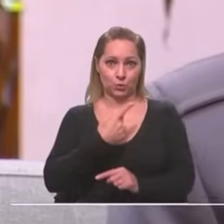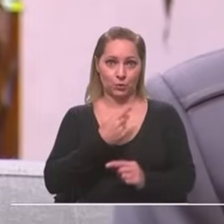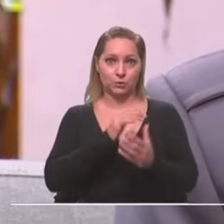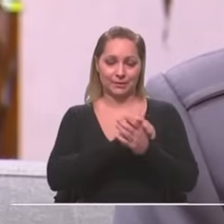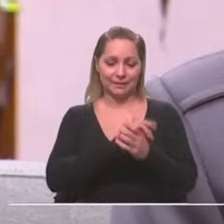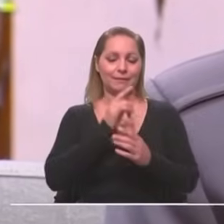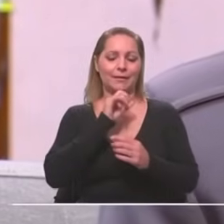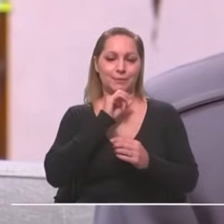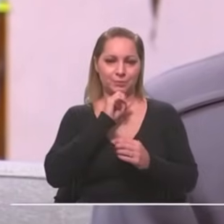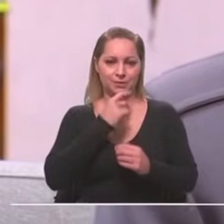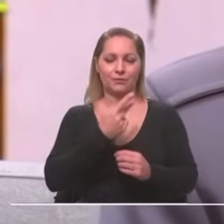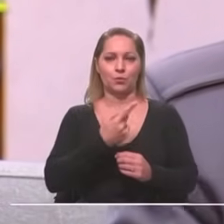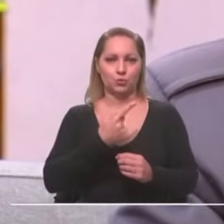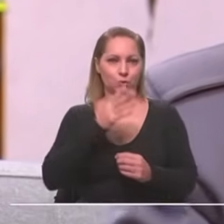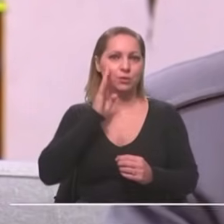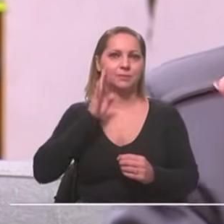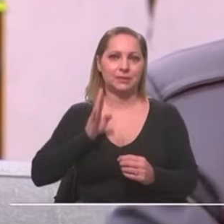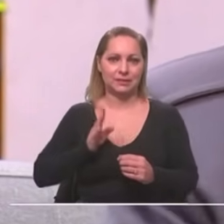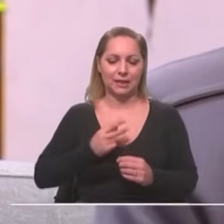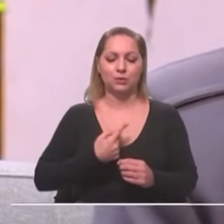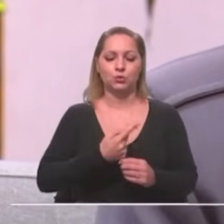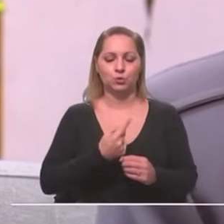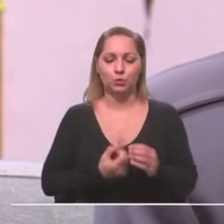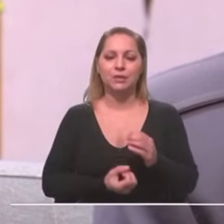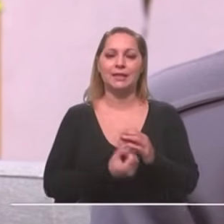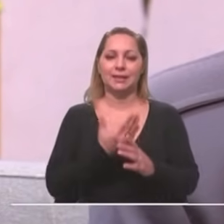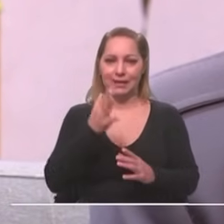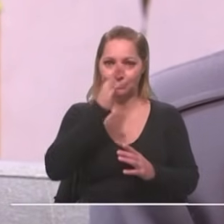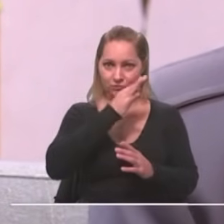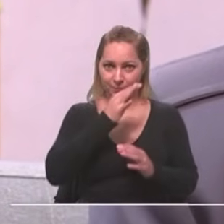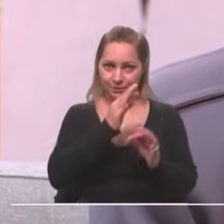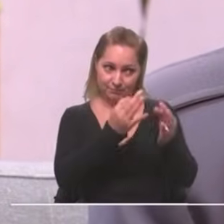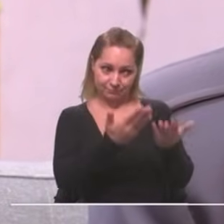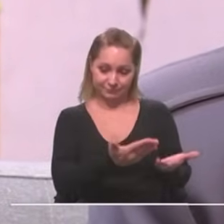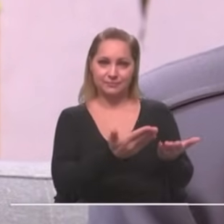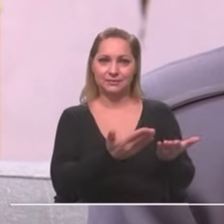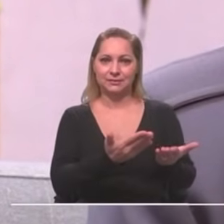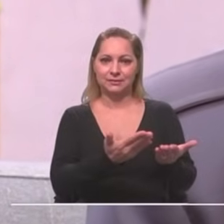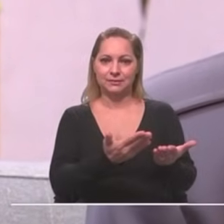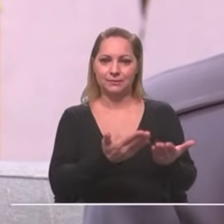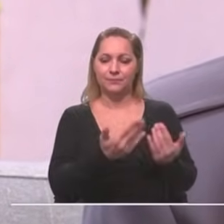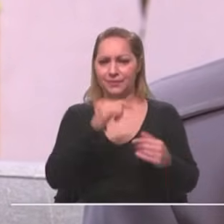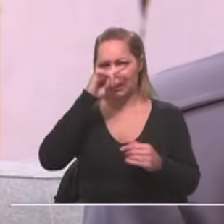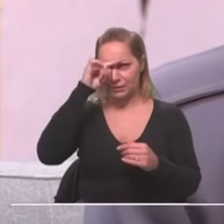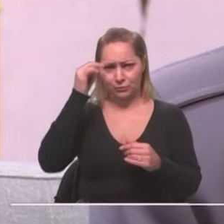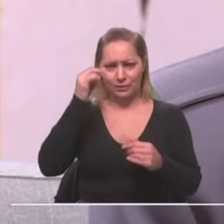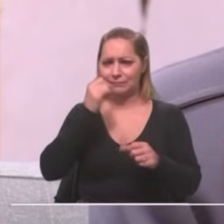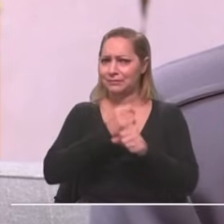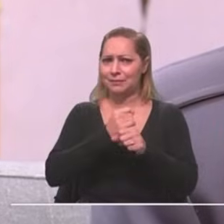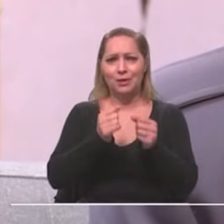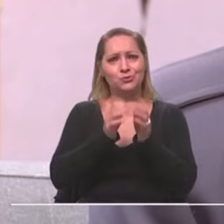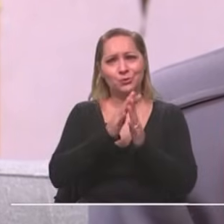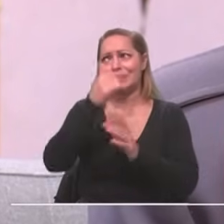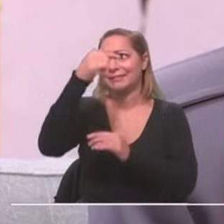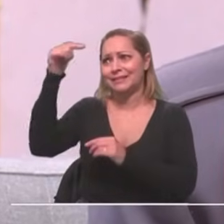possível sermos os dois militares e constituirmos uma família como nós temos. E as dificuldades todas as profissões têm, claro.